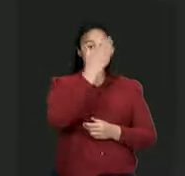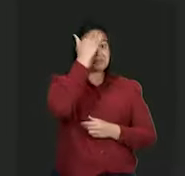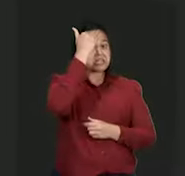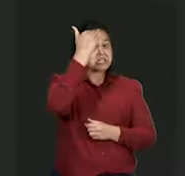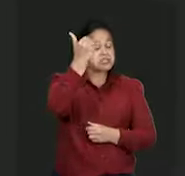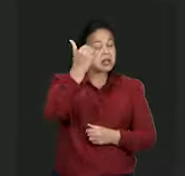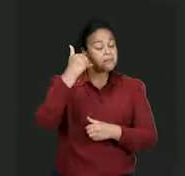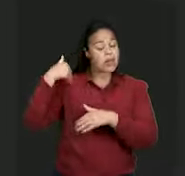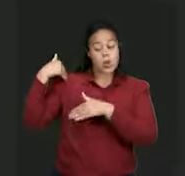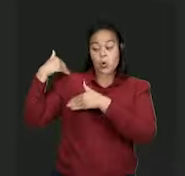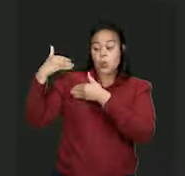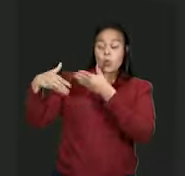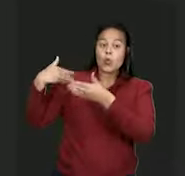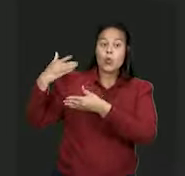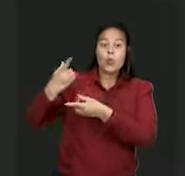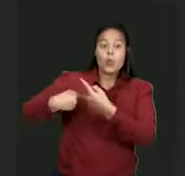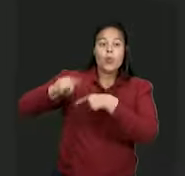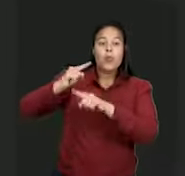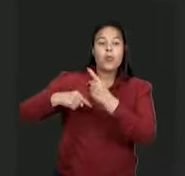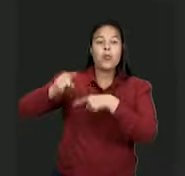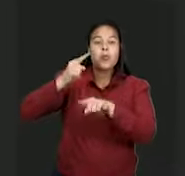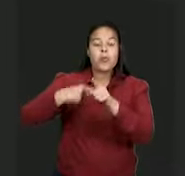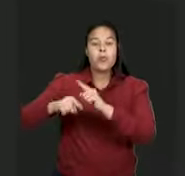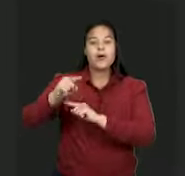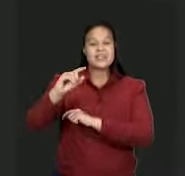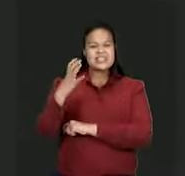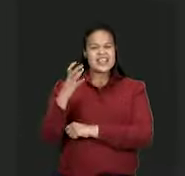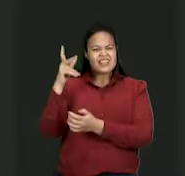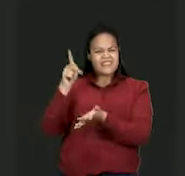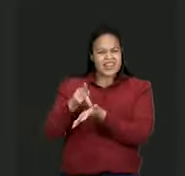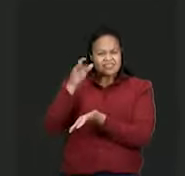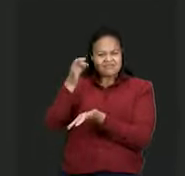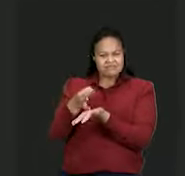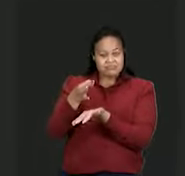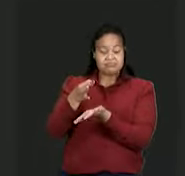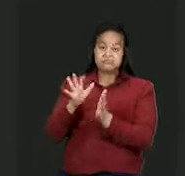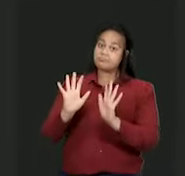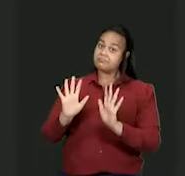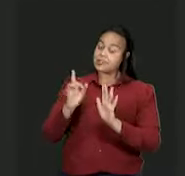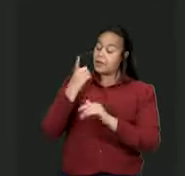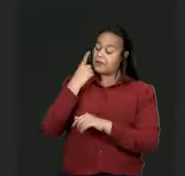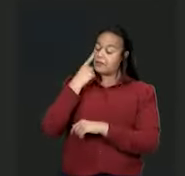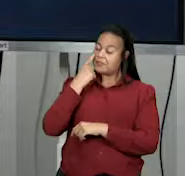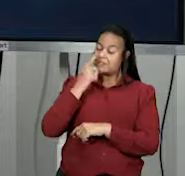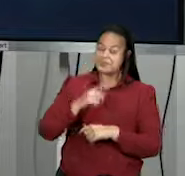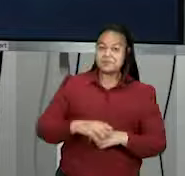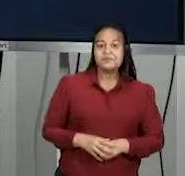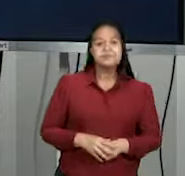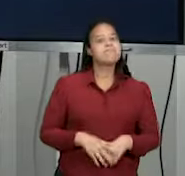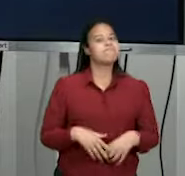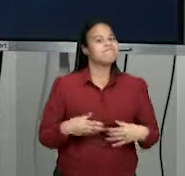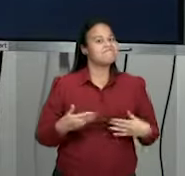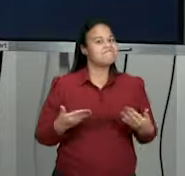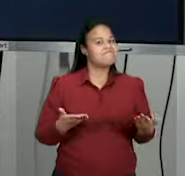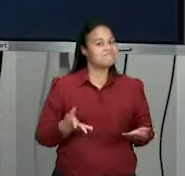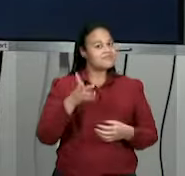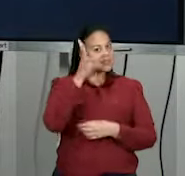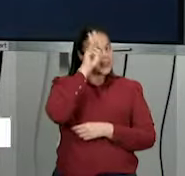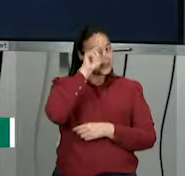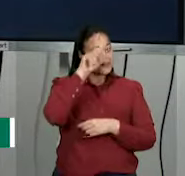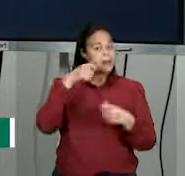sujeito a mudanças, visto que a ciência não traz verdades absolutas. Então, nós vamos nos lembrar